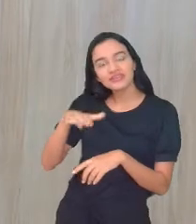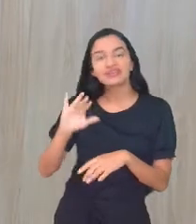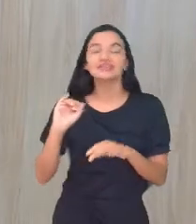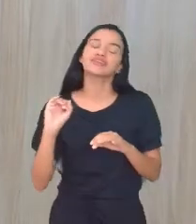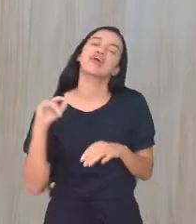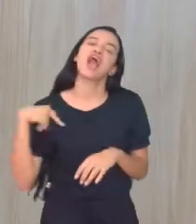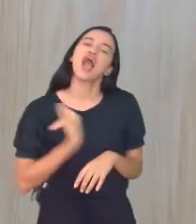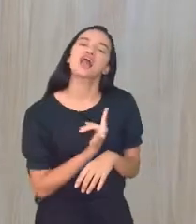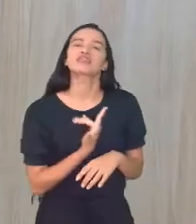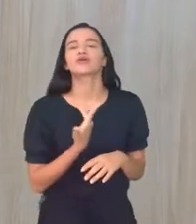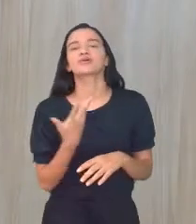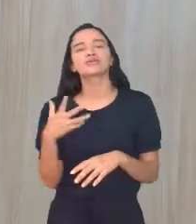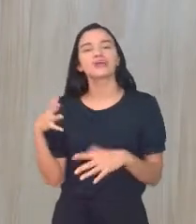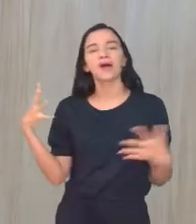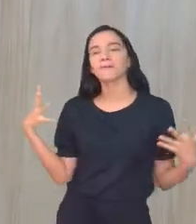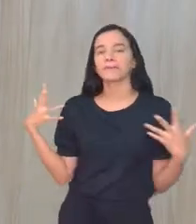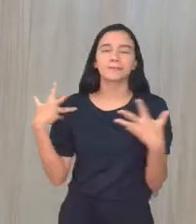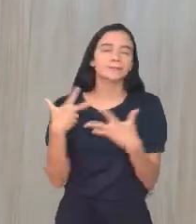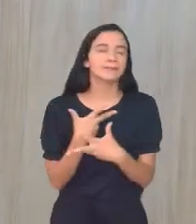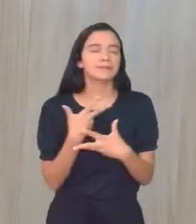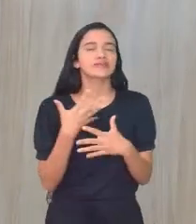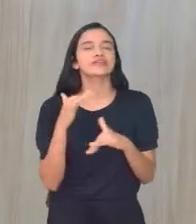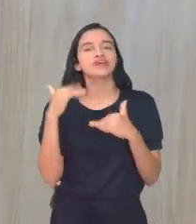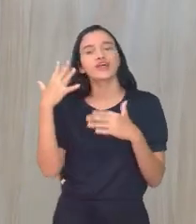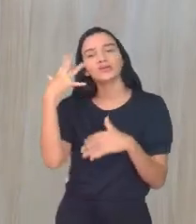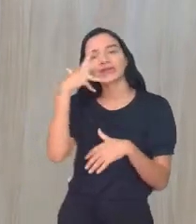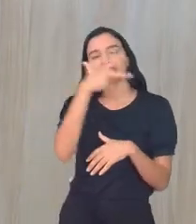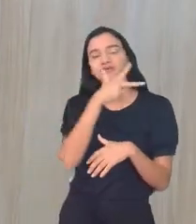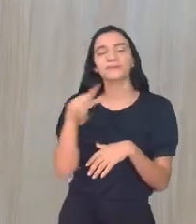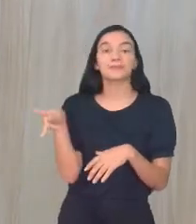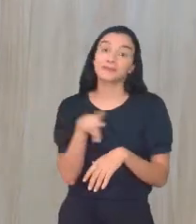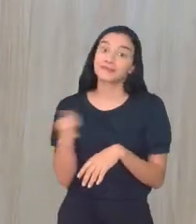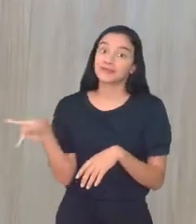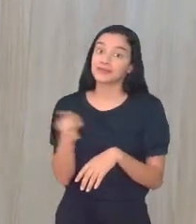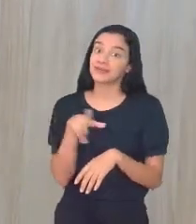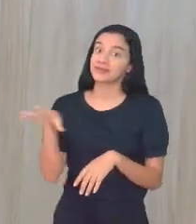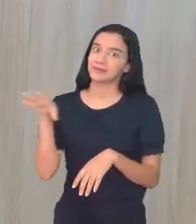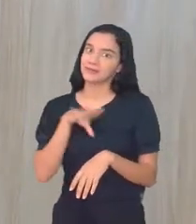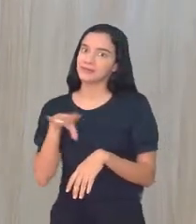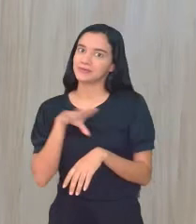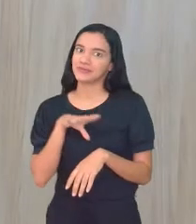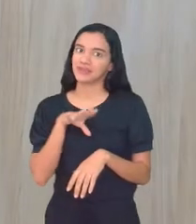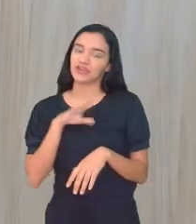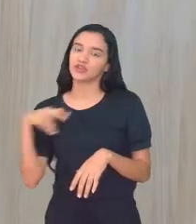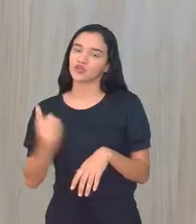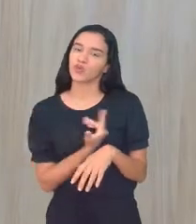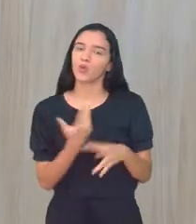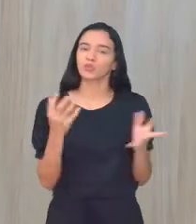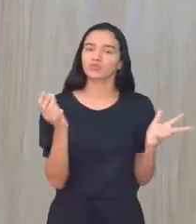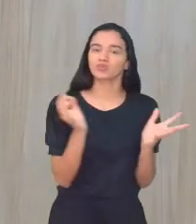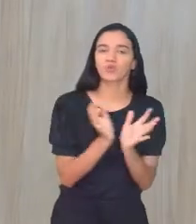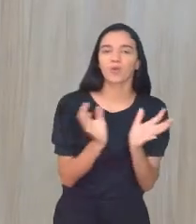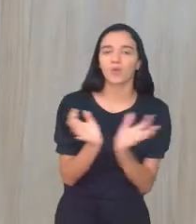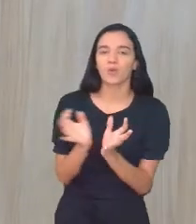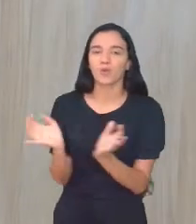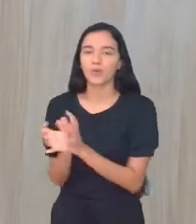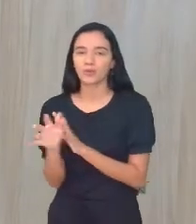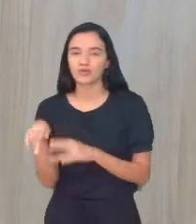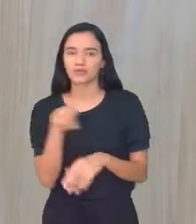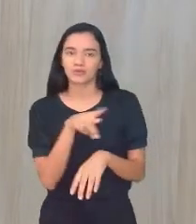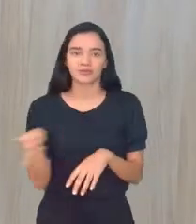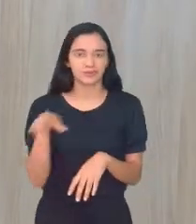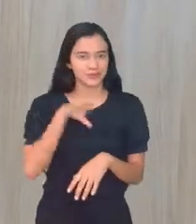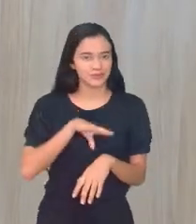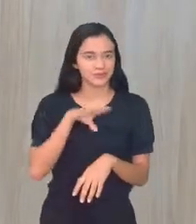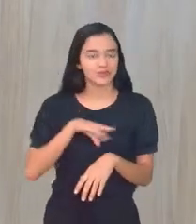nossa belíssima professora de português. Uma das, né, gente? Nosso time de português só tem